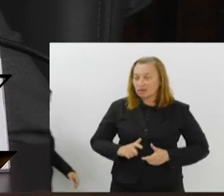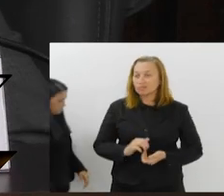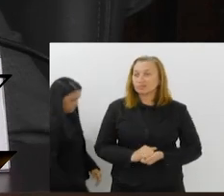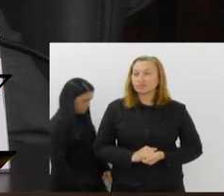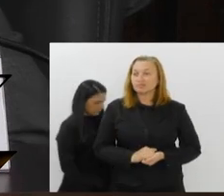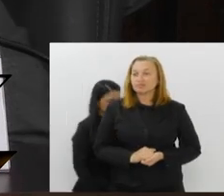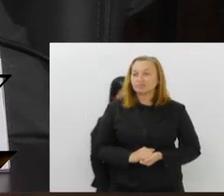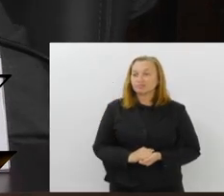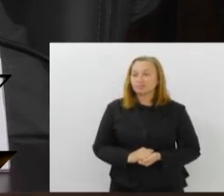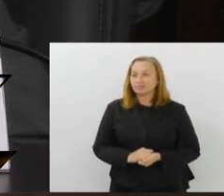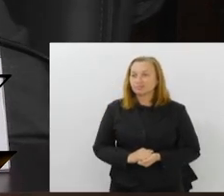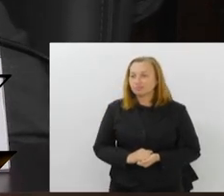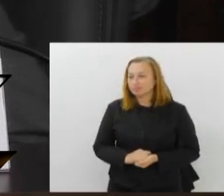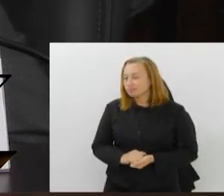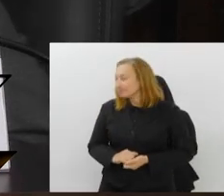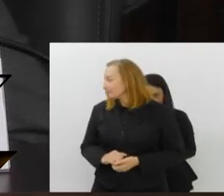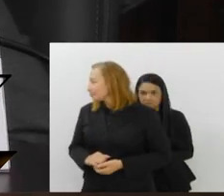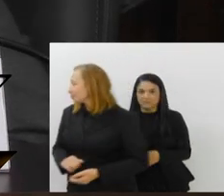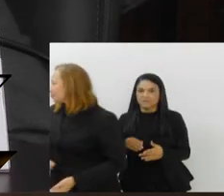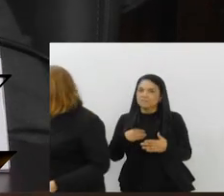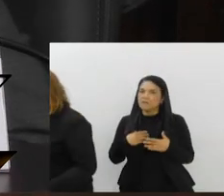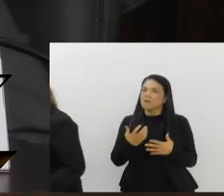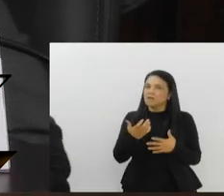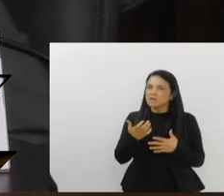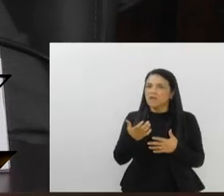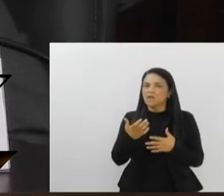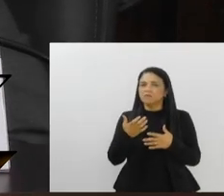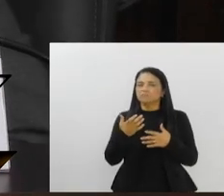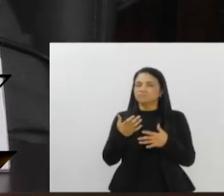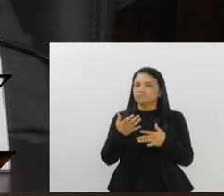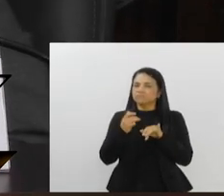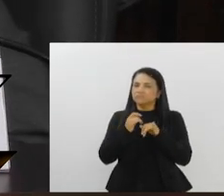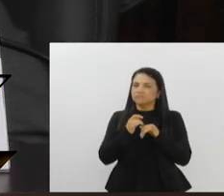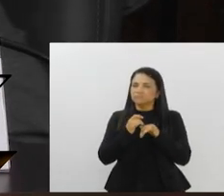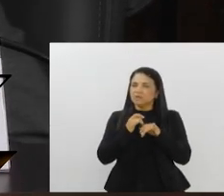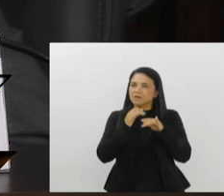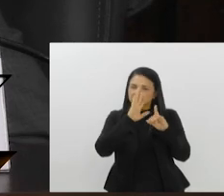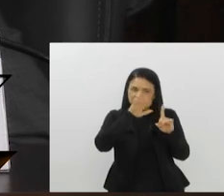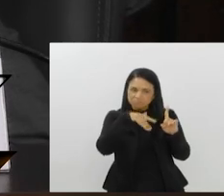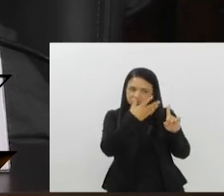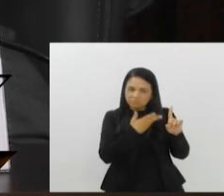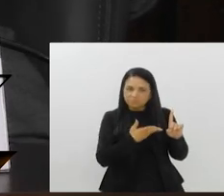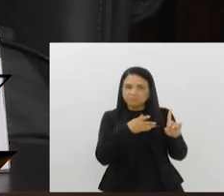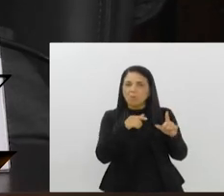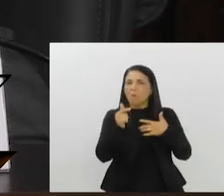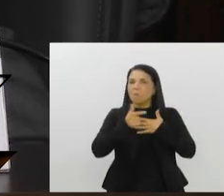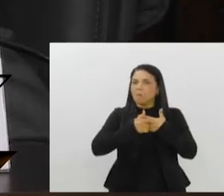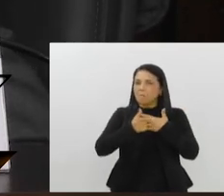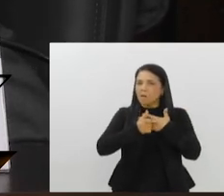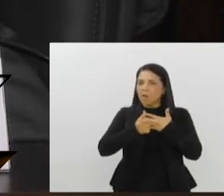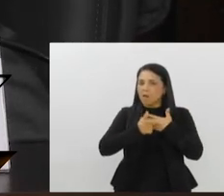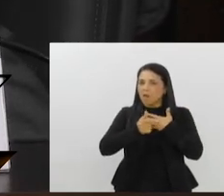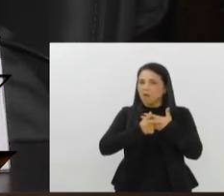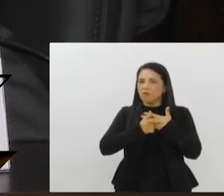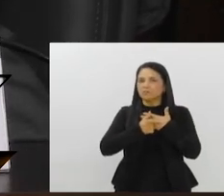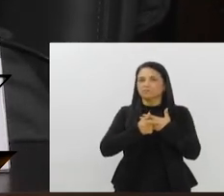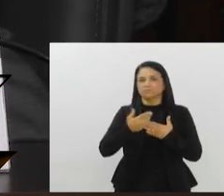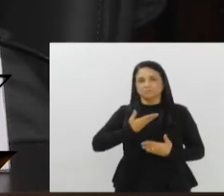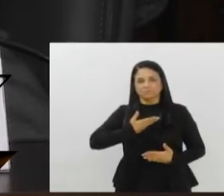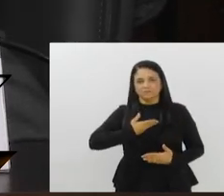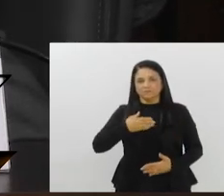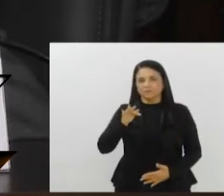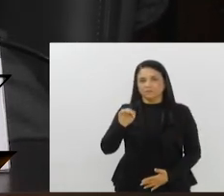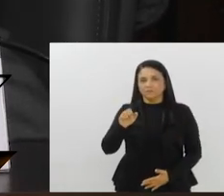e quero fazer evidentemente uma menção ao papel que o nosso amigo Fernando